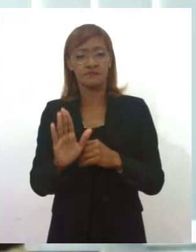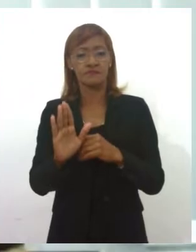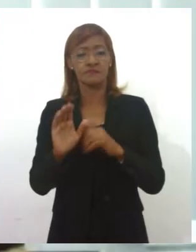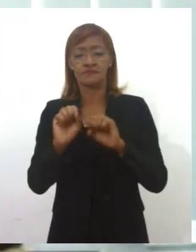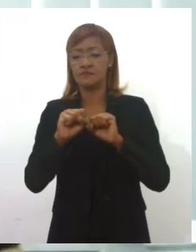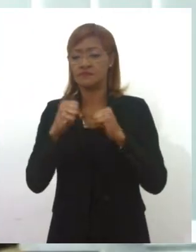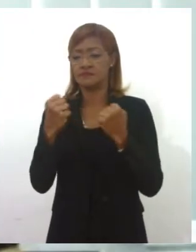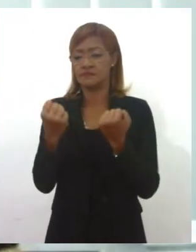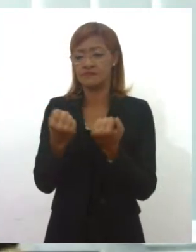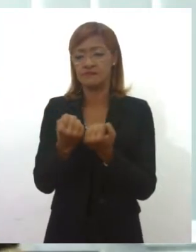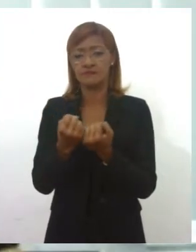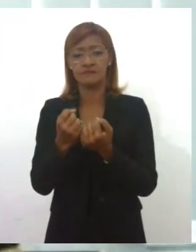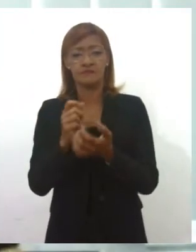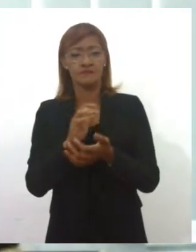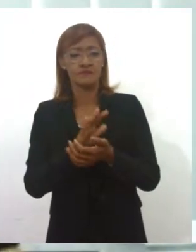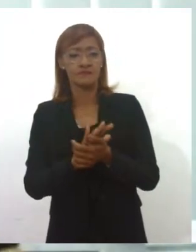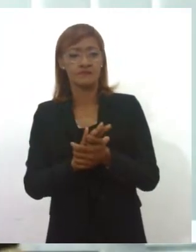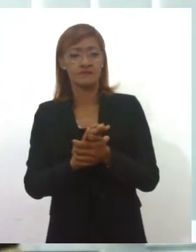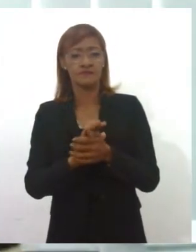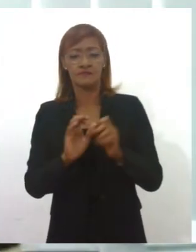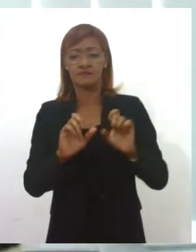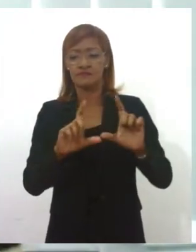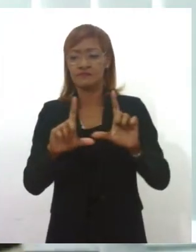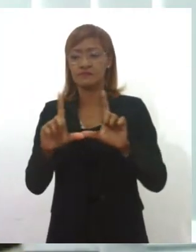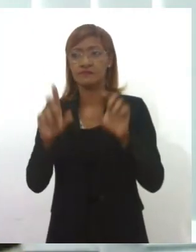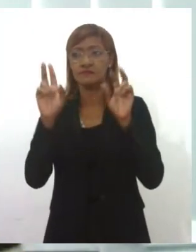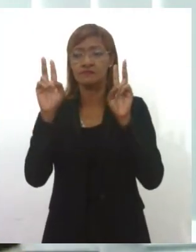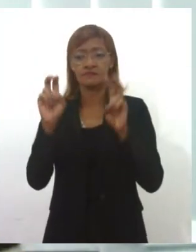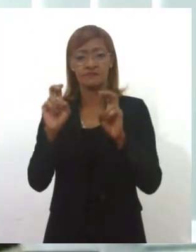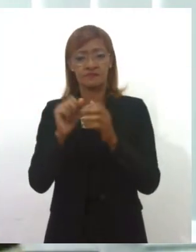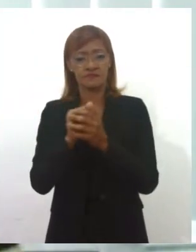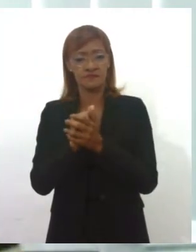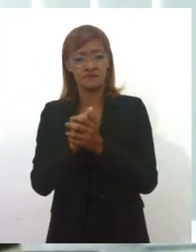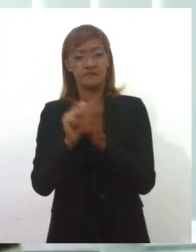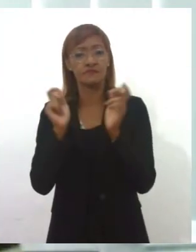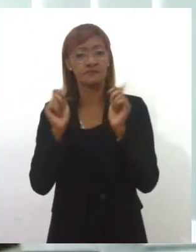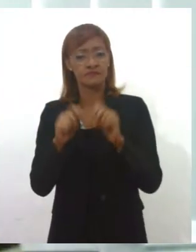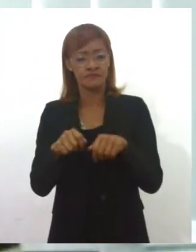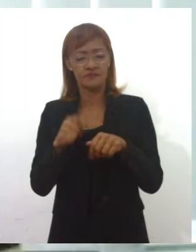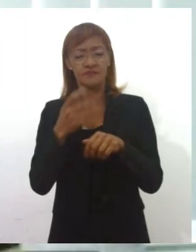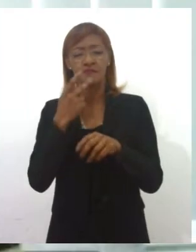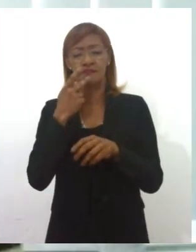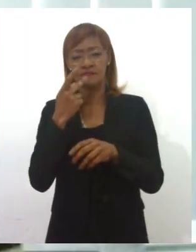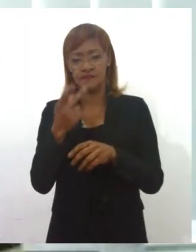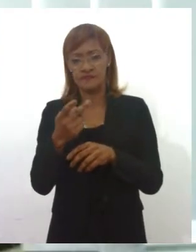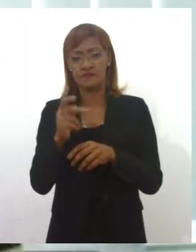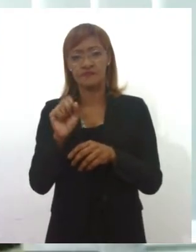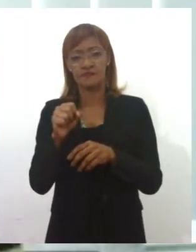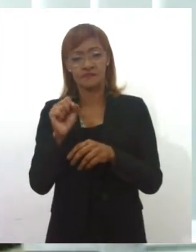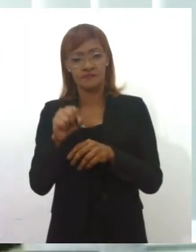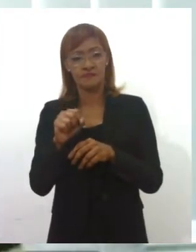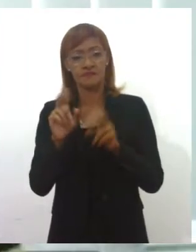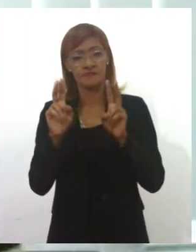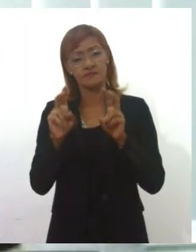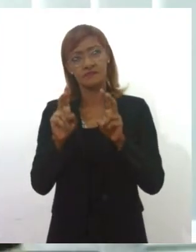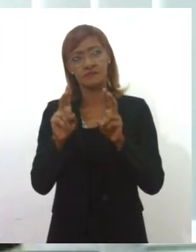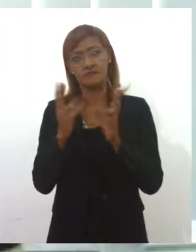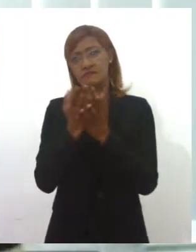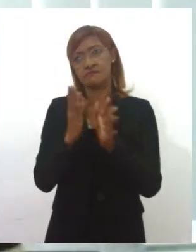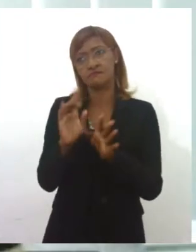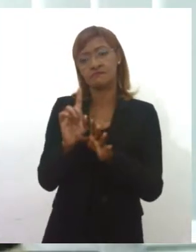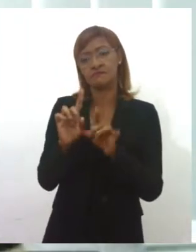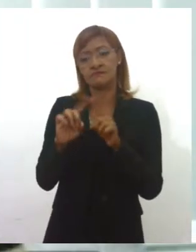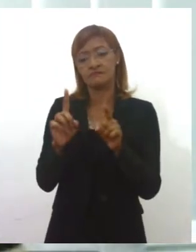cartazes vai quebrar um pouco o Tabu da efd é sobre isso E aí sim a gente consegue não vamos dizer eliminar